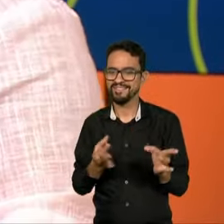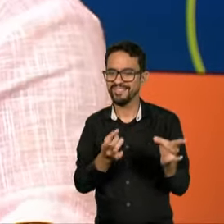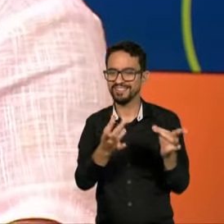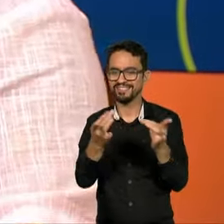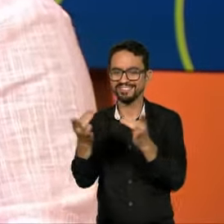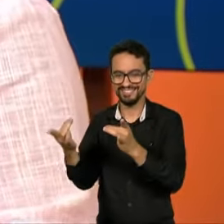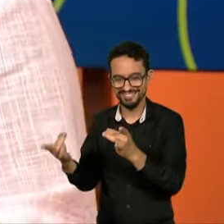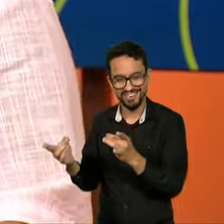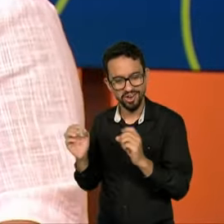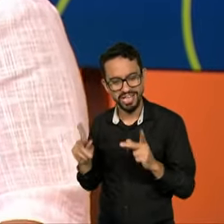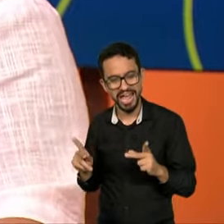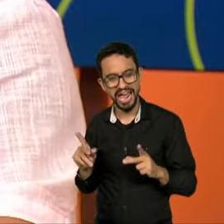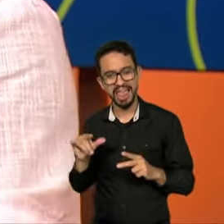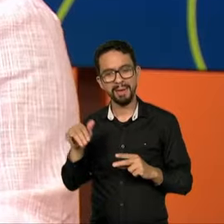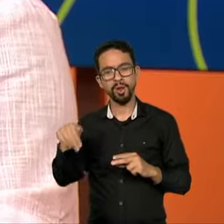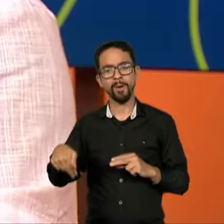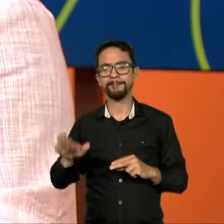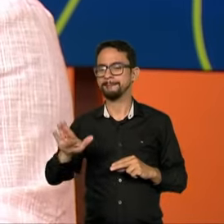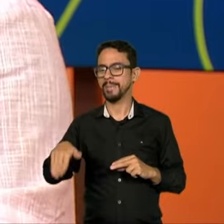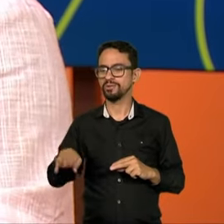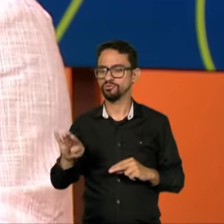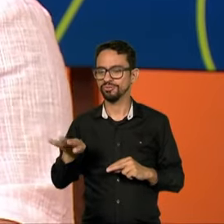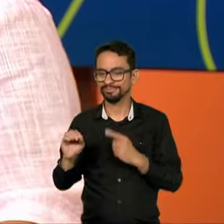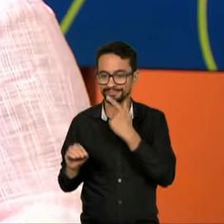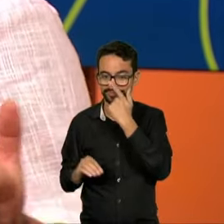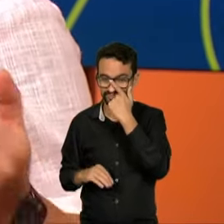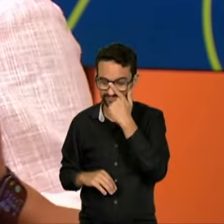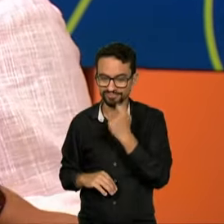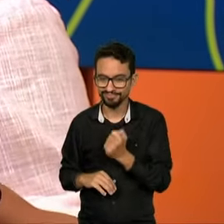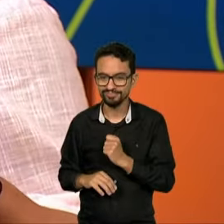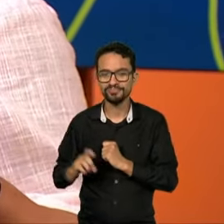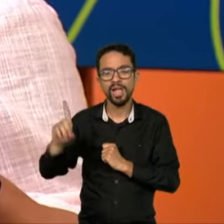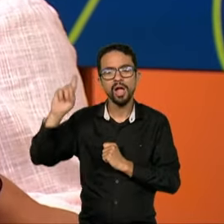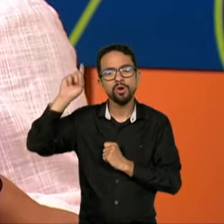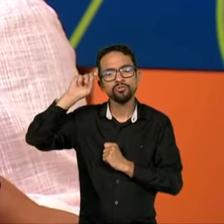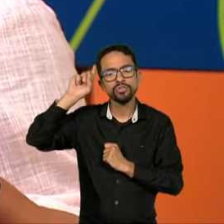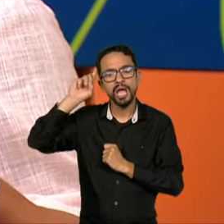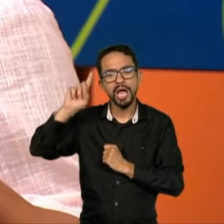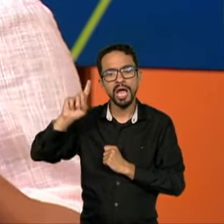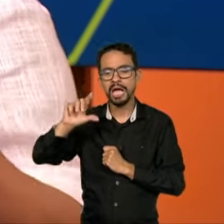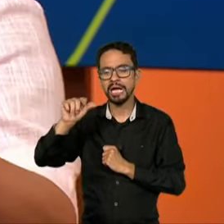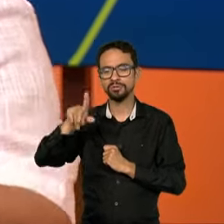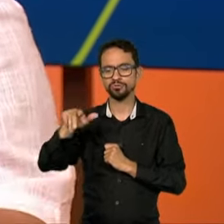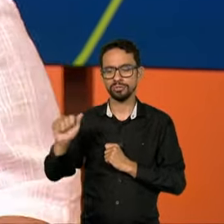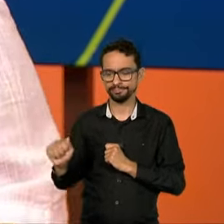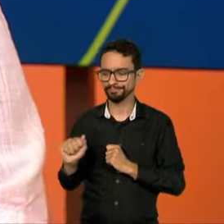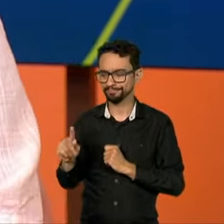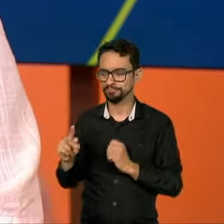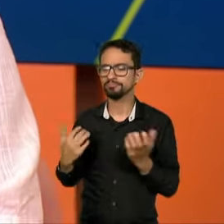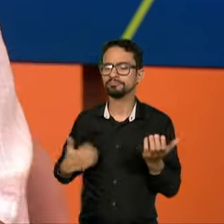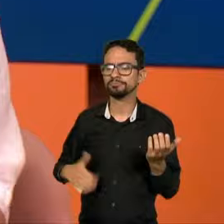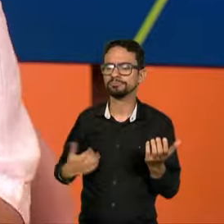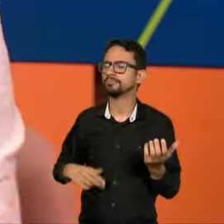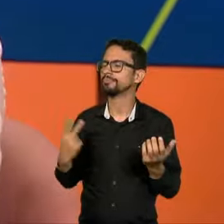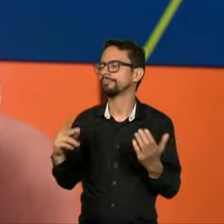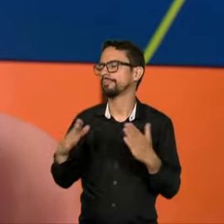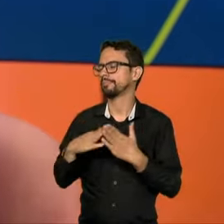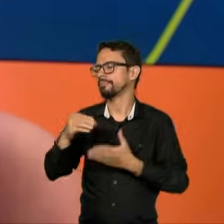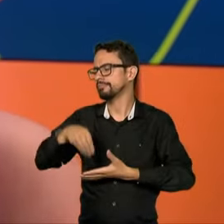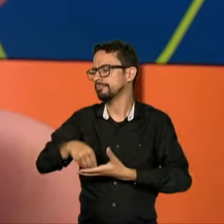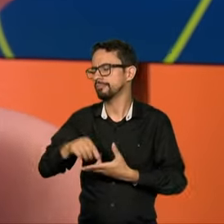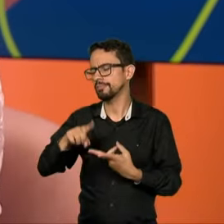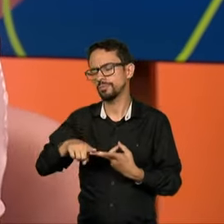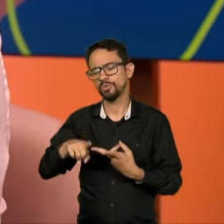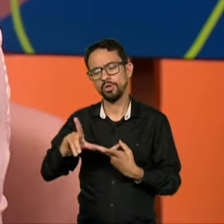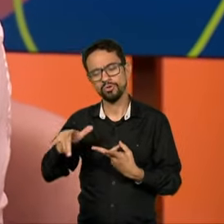no Baixo Leblon. Aí o um dia, o Cazuza pegou o violão na minha mão, eu estava tocando para ele na casa dele, lá ele morava com a Lucinha e